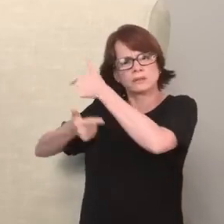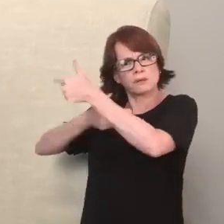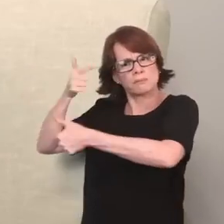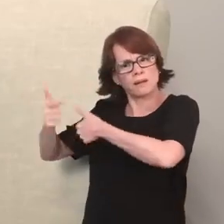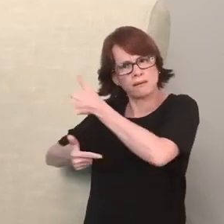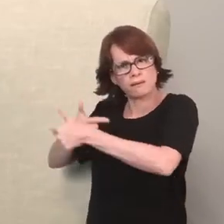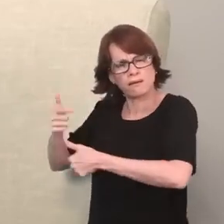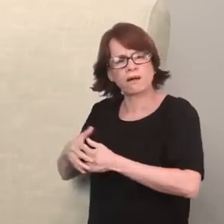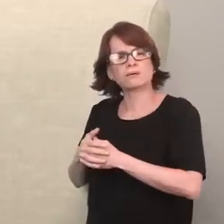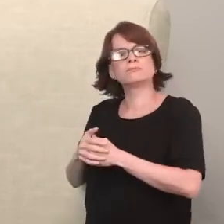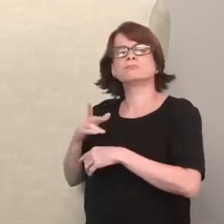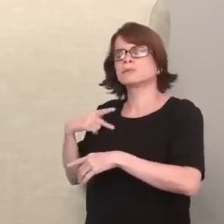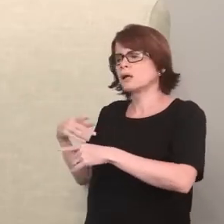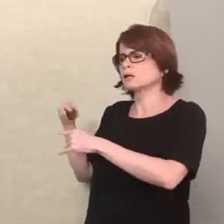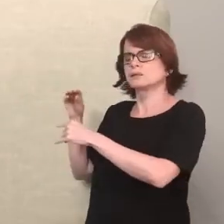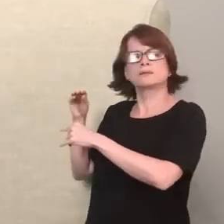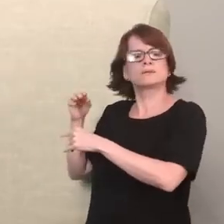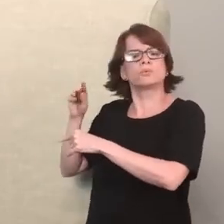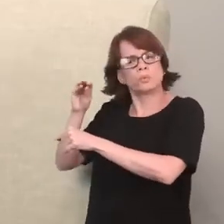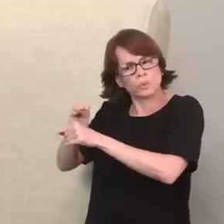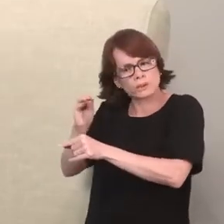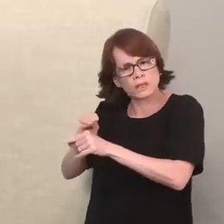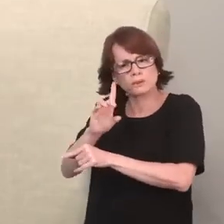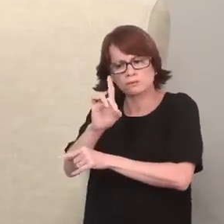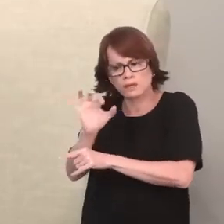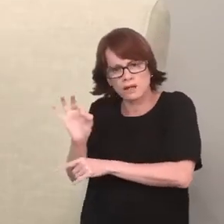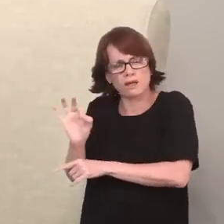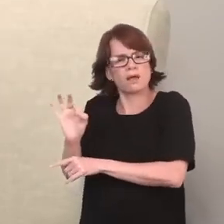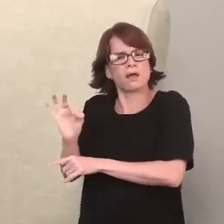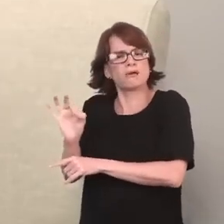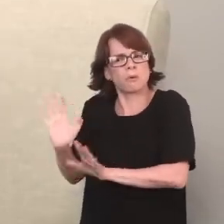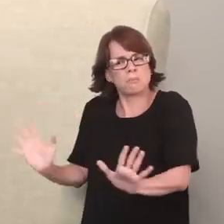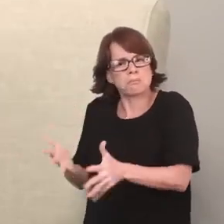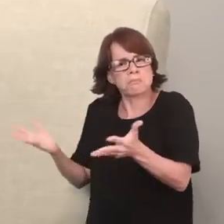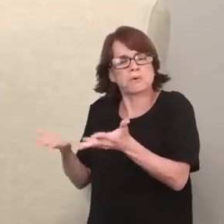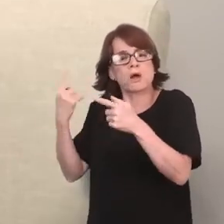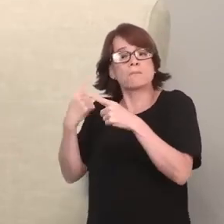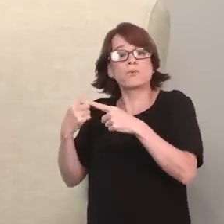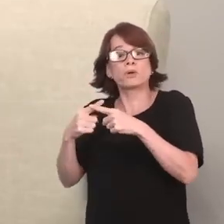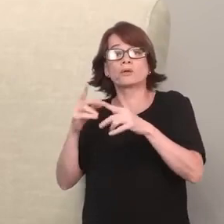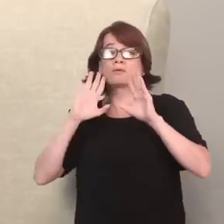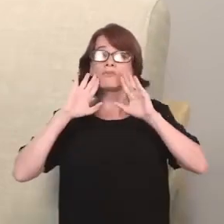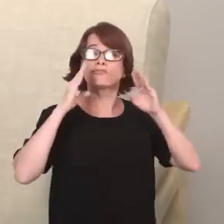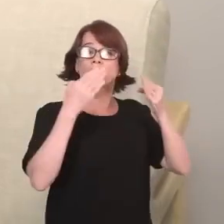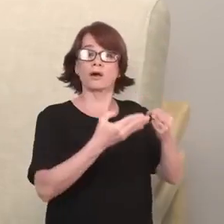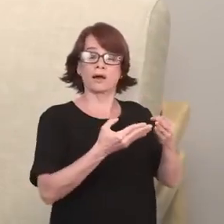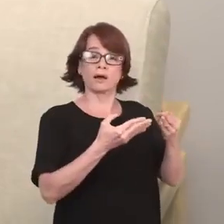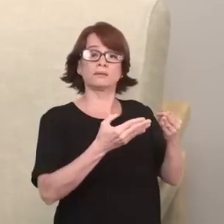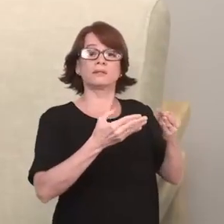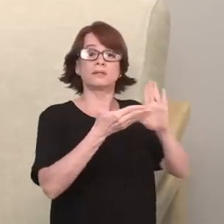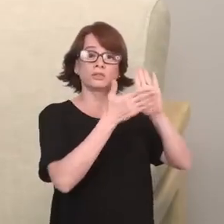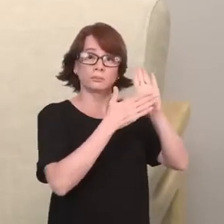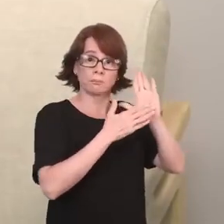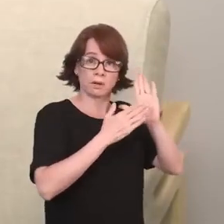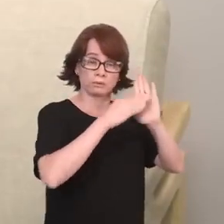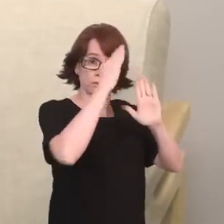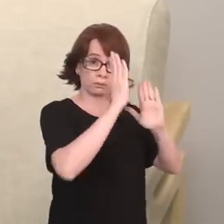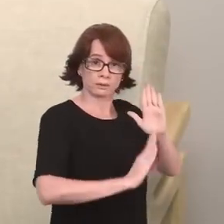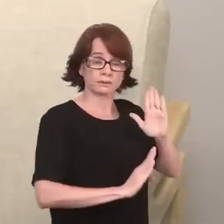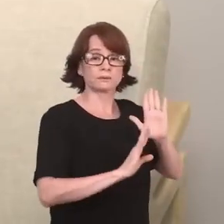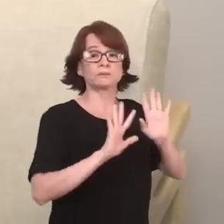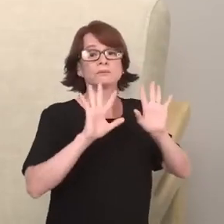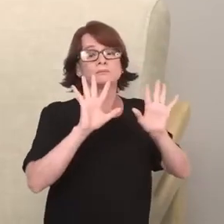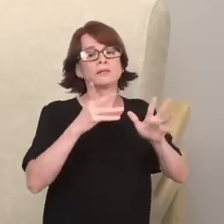vamos trabalhar para a gente cuidar do Distrito Federal mais, porque eu cuidei muito das pautas nacionais. Agora, no segundo mandato,